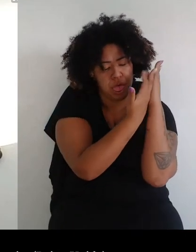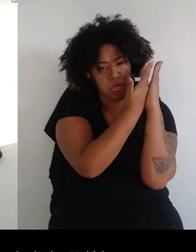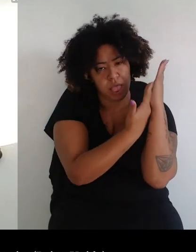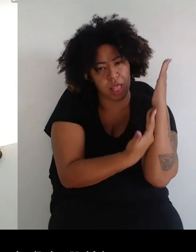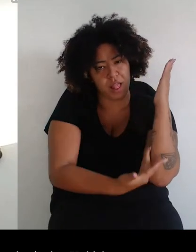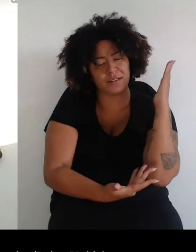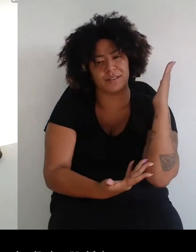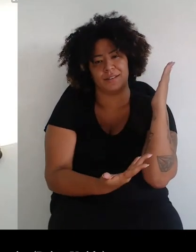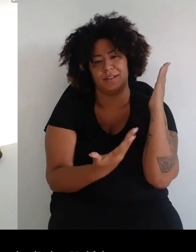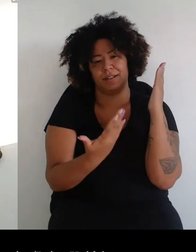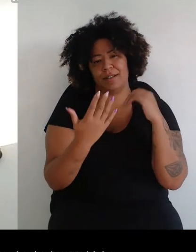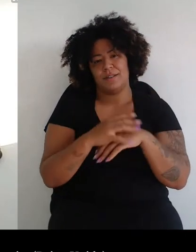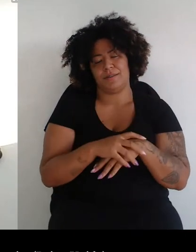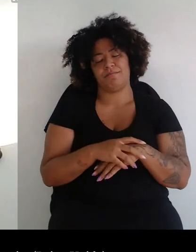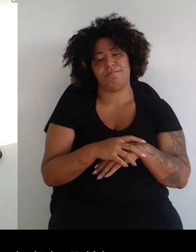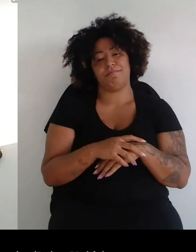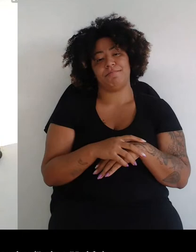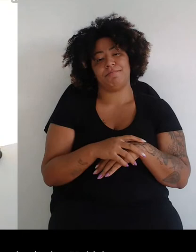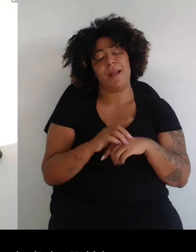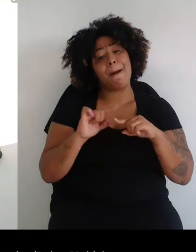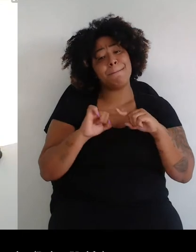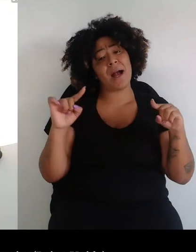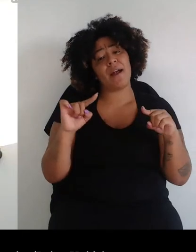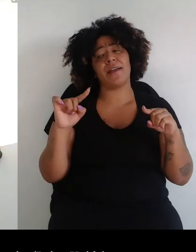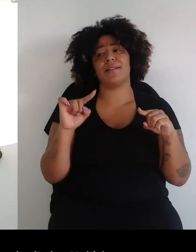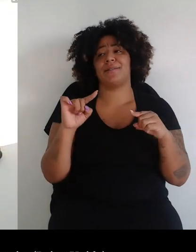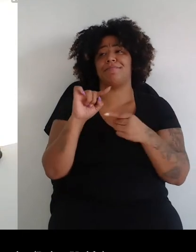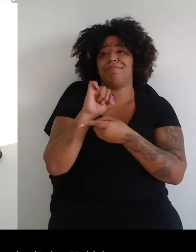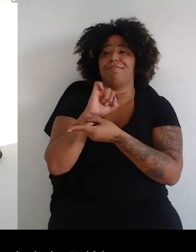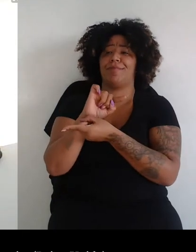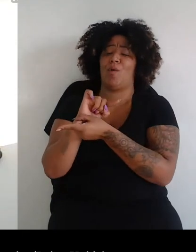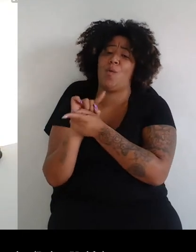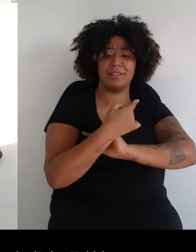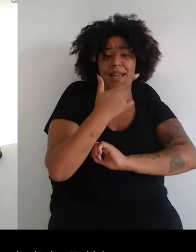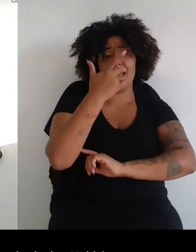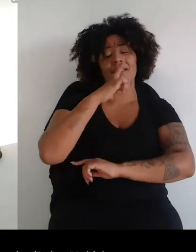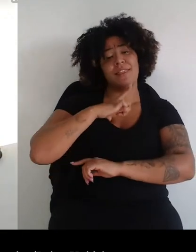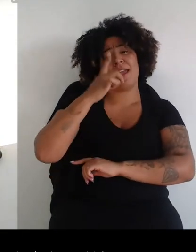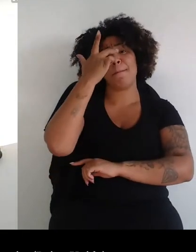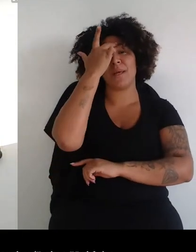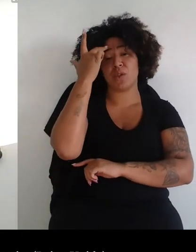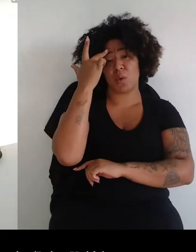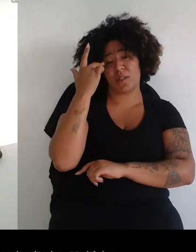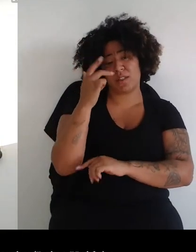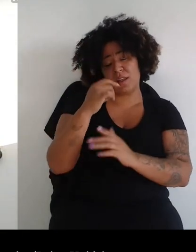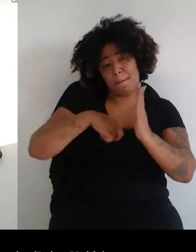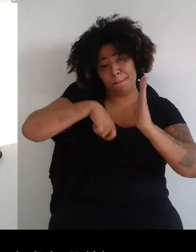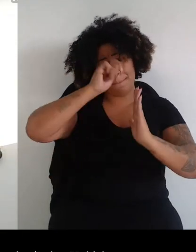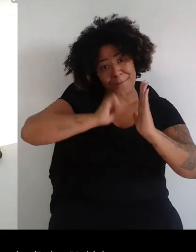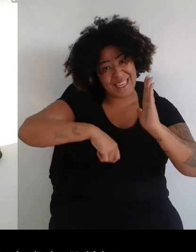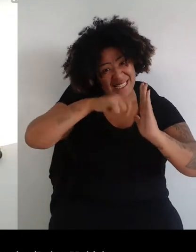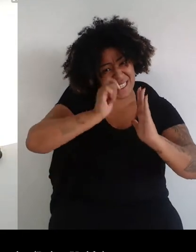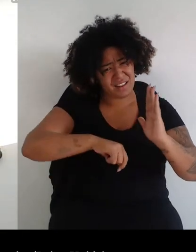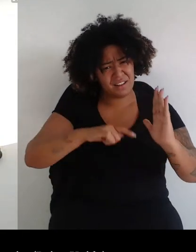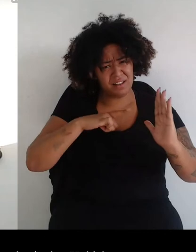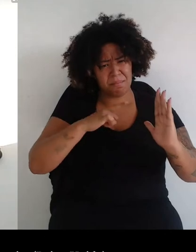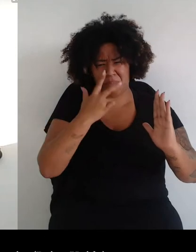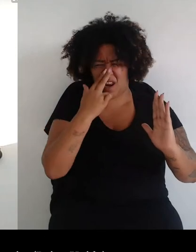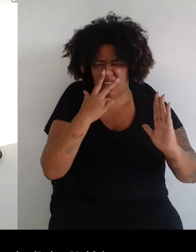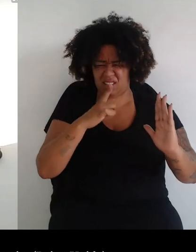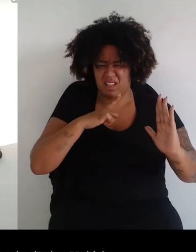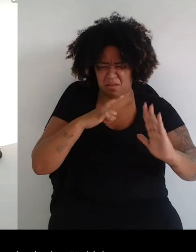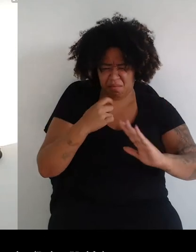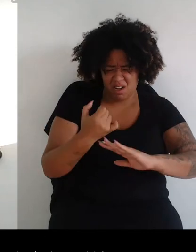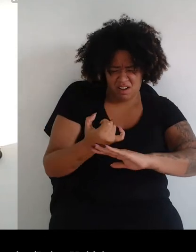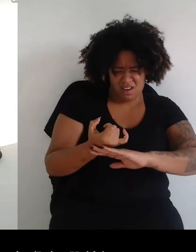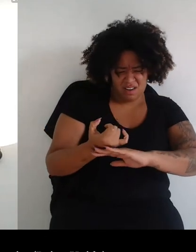por outro lado muitas de suas obras são muito sombrias são escuras tem uma coisa